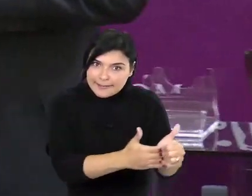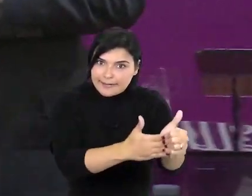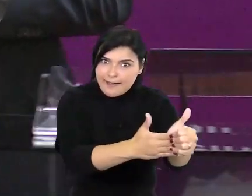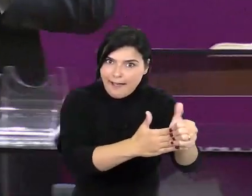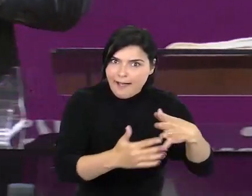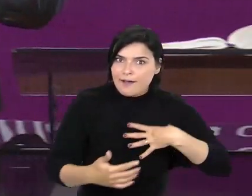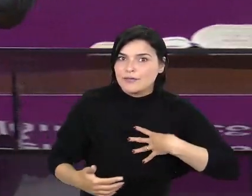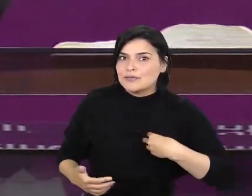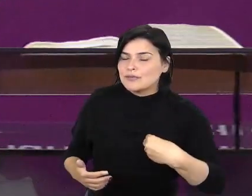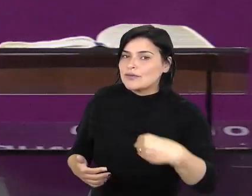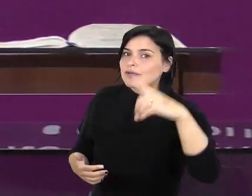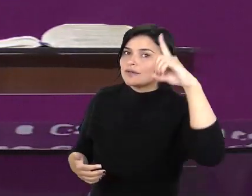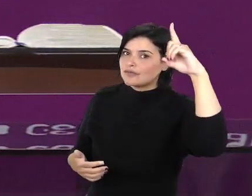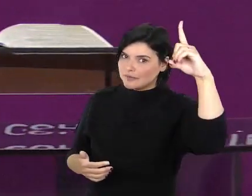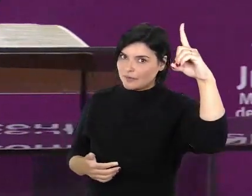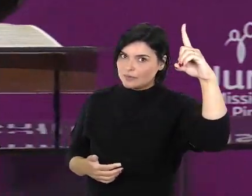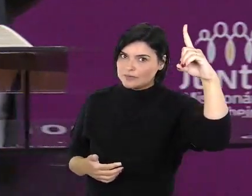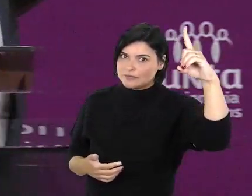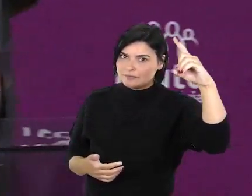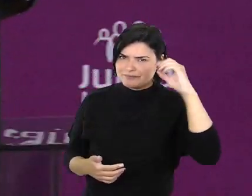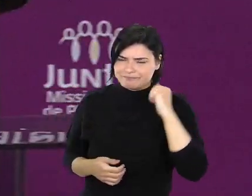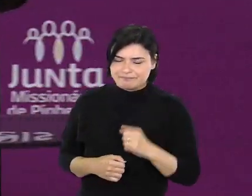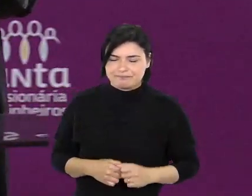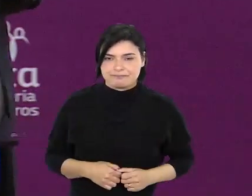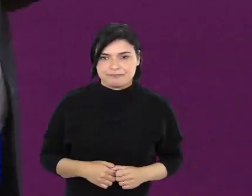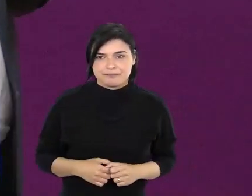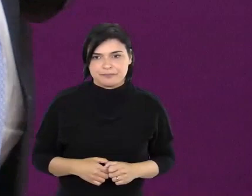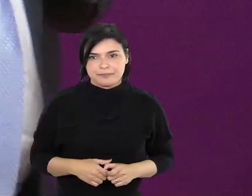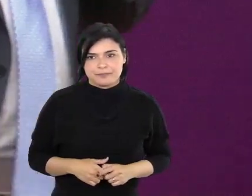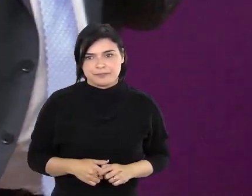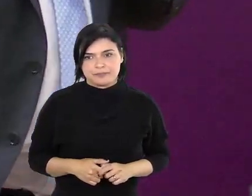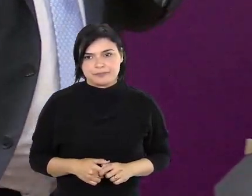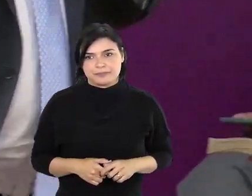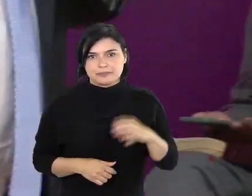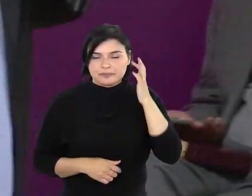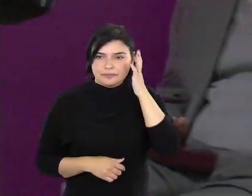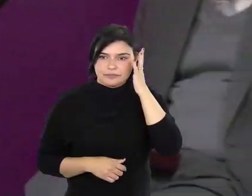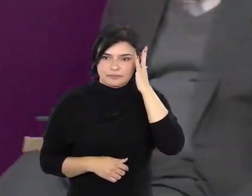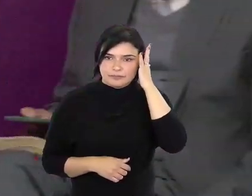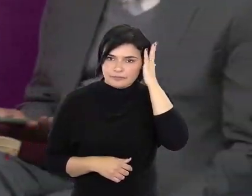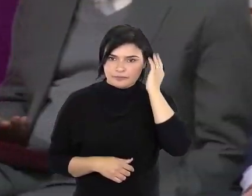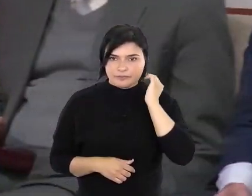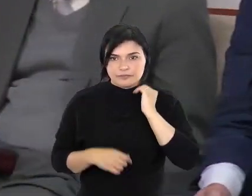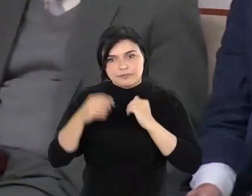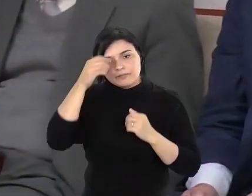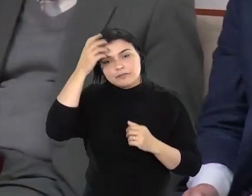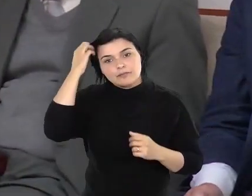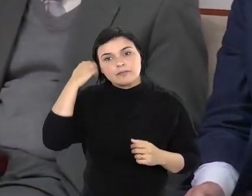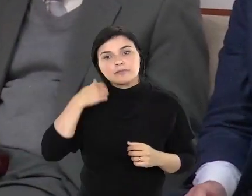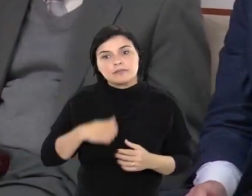os crentes soubermos da igreja de Corinto pede para ele carta de recomendação currículo